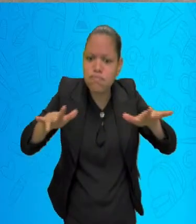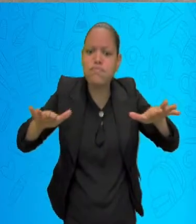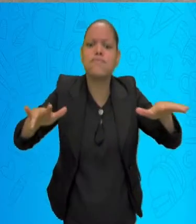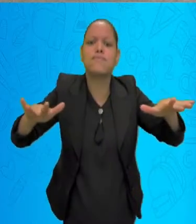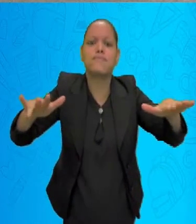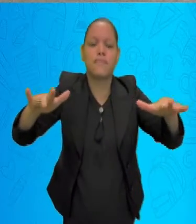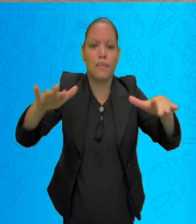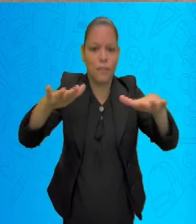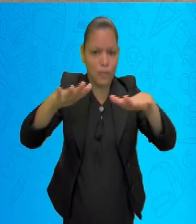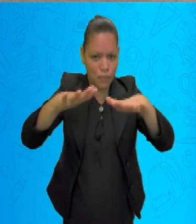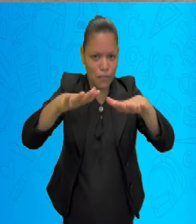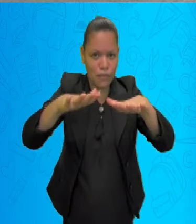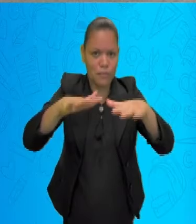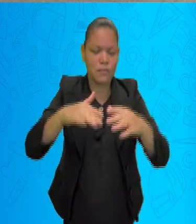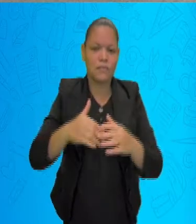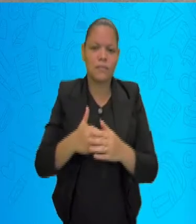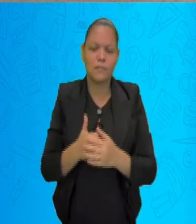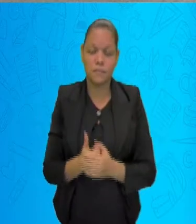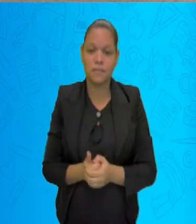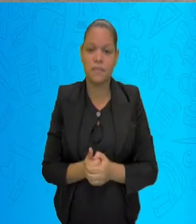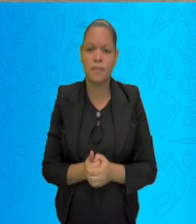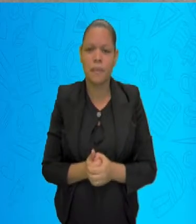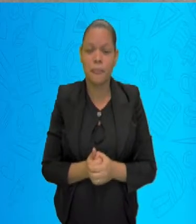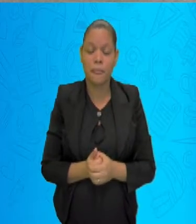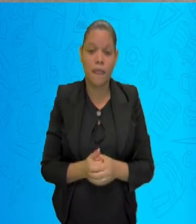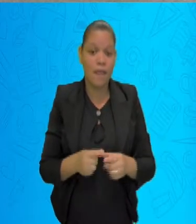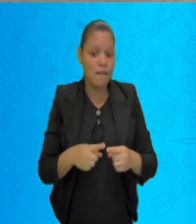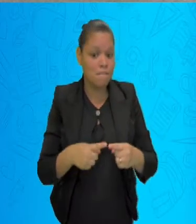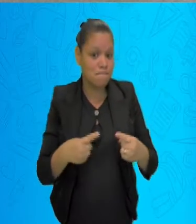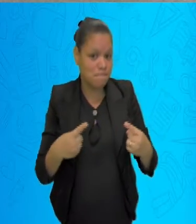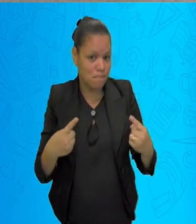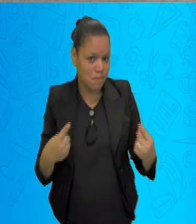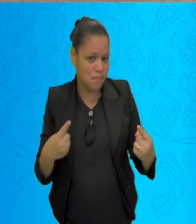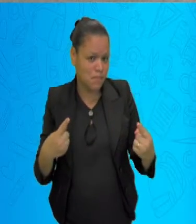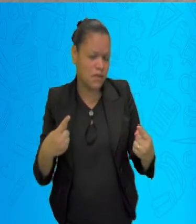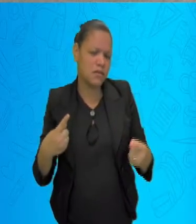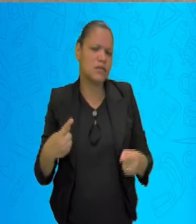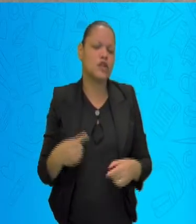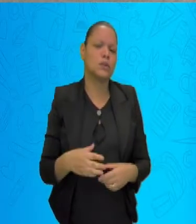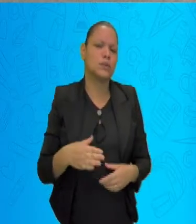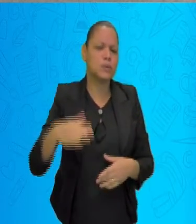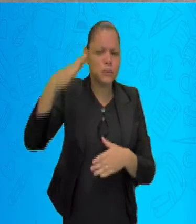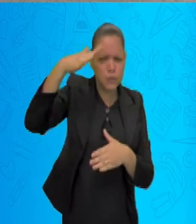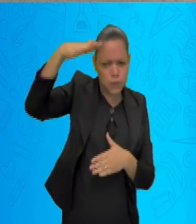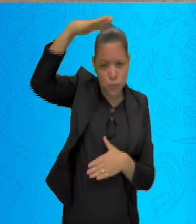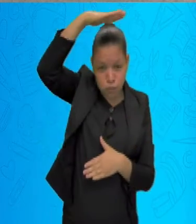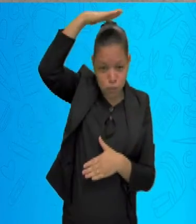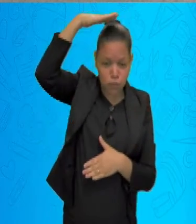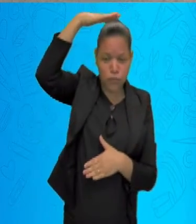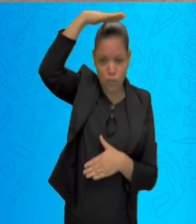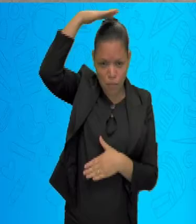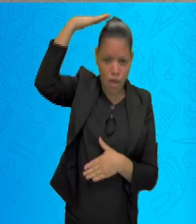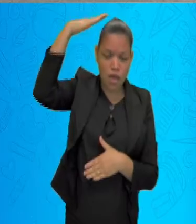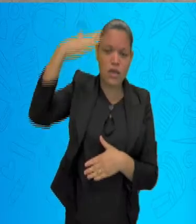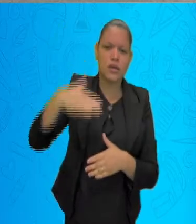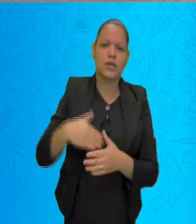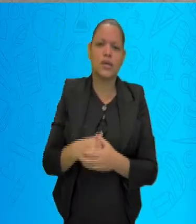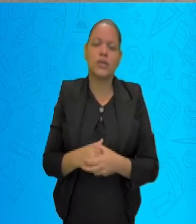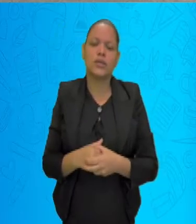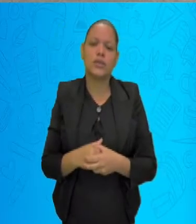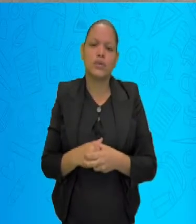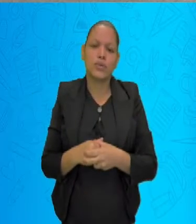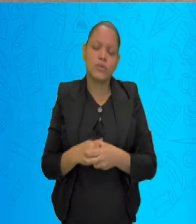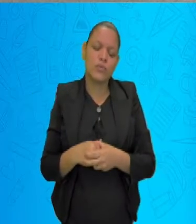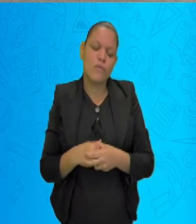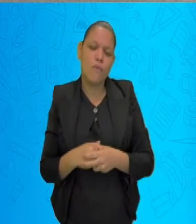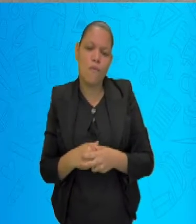suas posses iam do atual México até o extremo sul do continente. Nestas